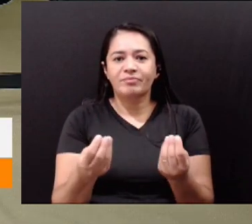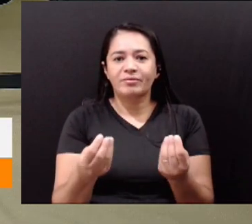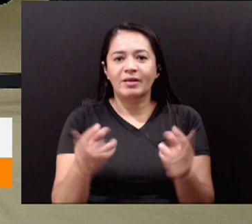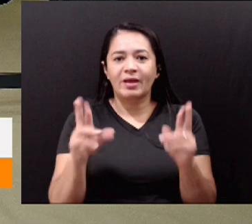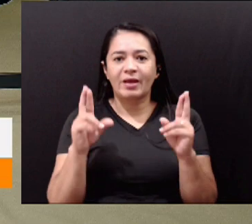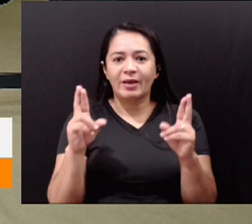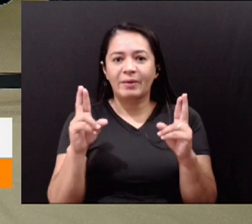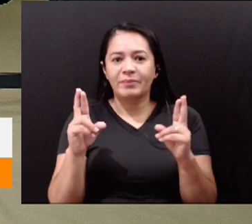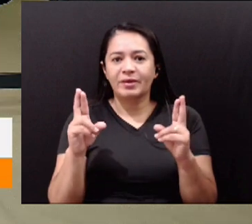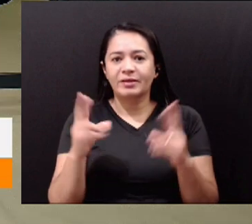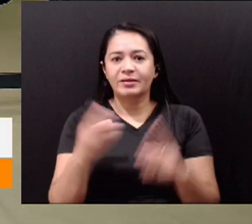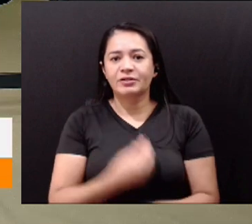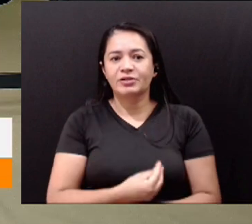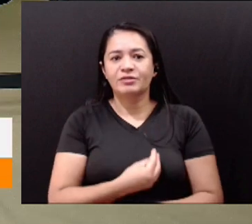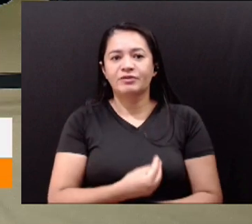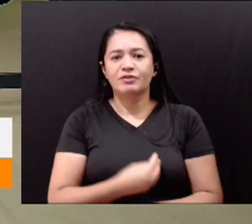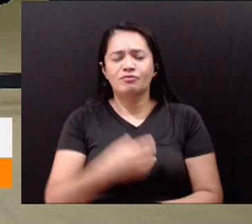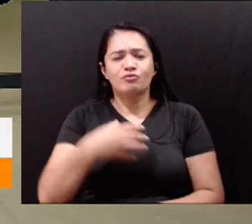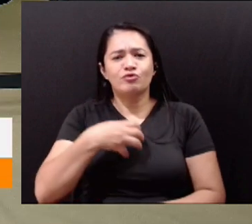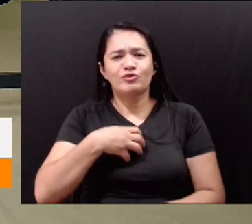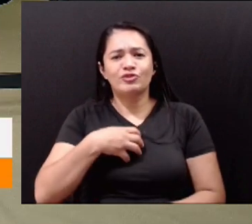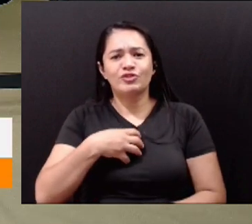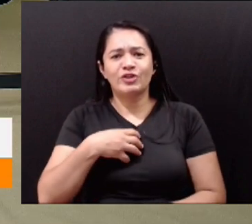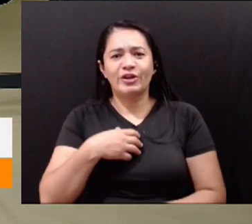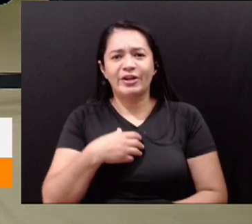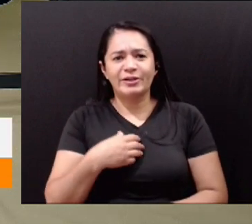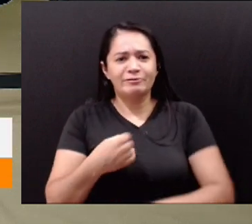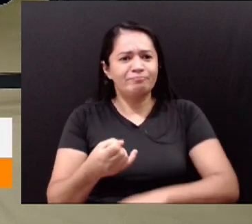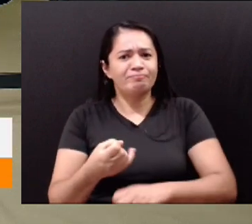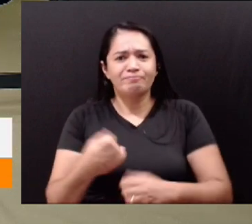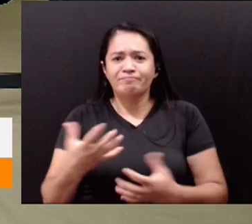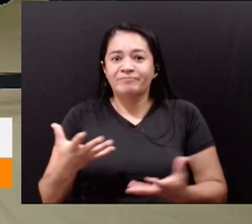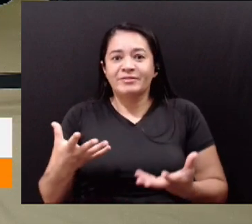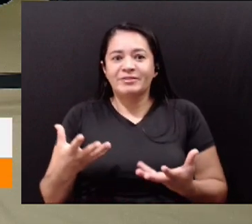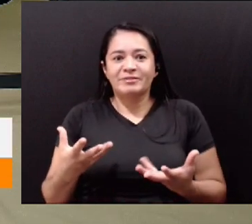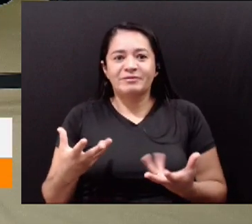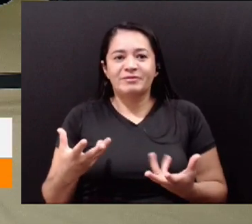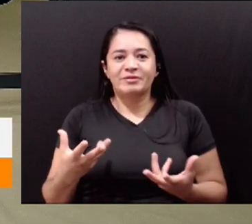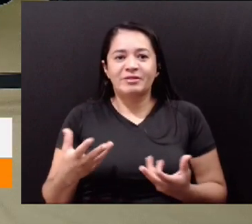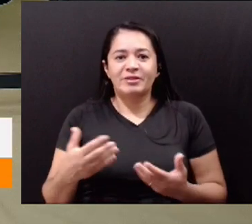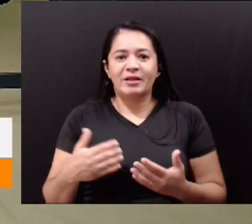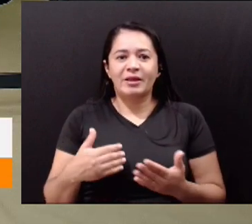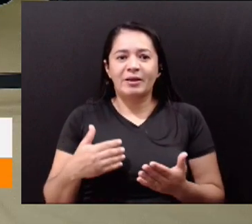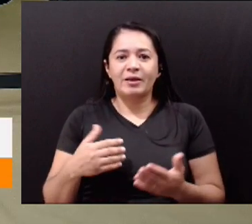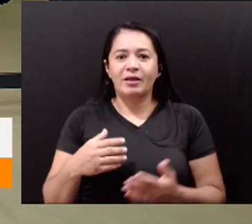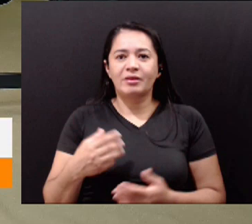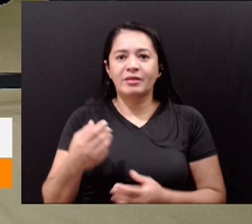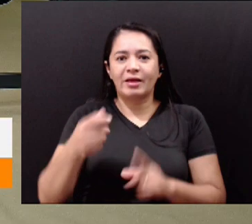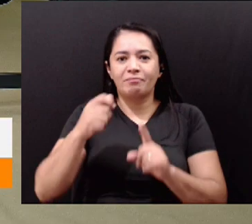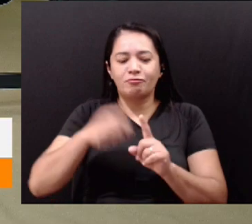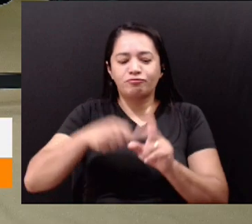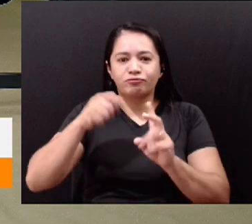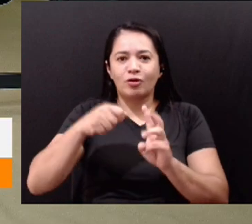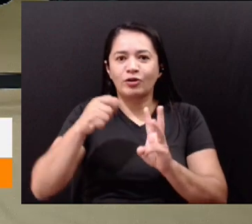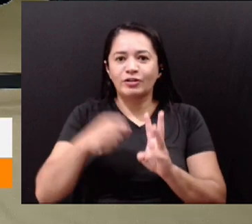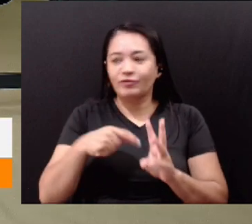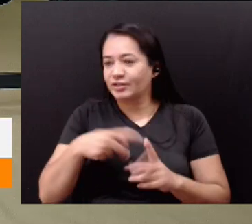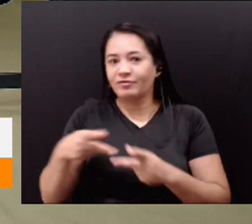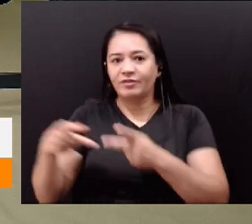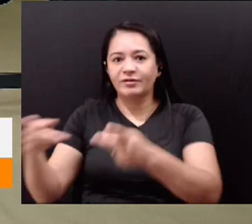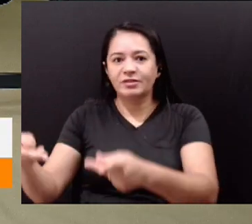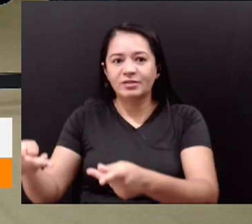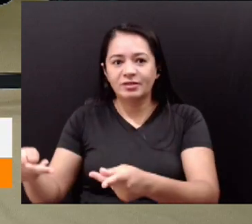o jeito, a energia daquelas pessoas é de um jeito. Passou 3 meses, você vai lá fazer uma visita, gente, que é